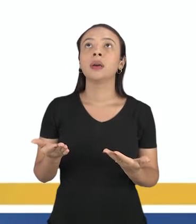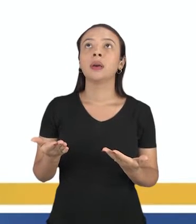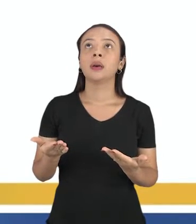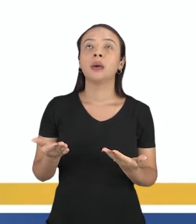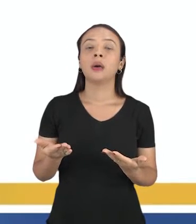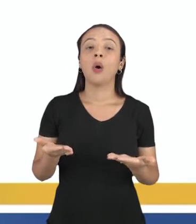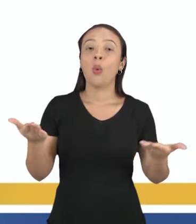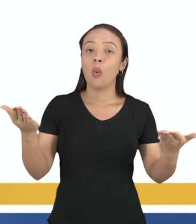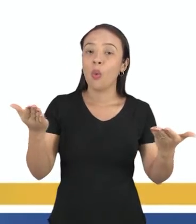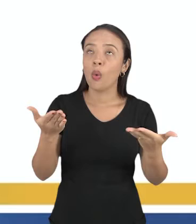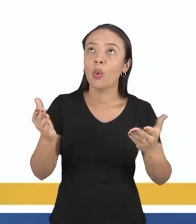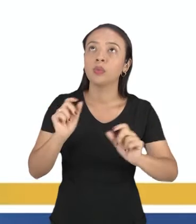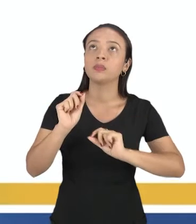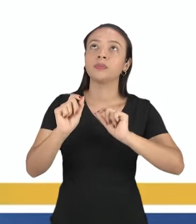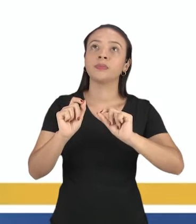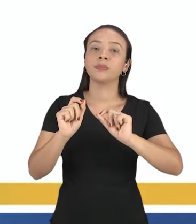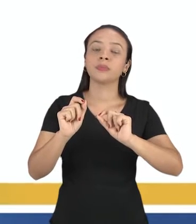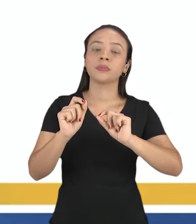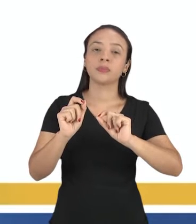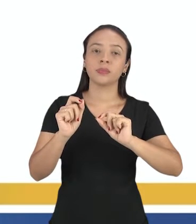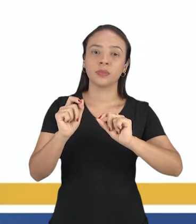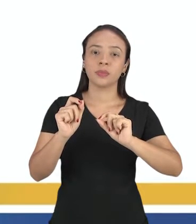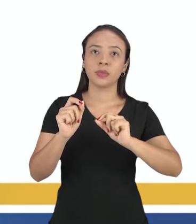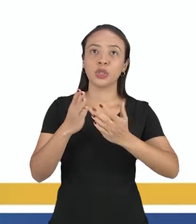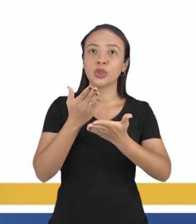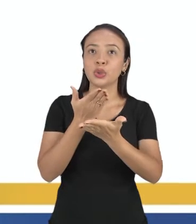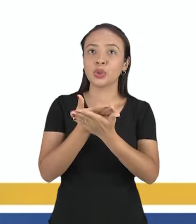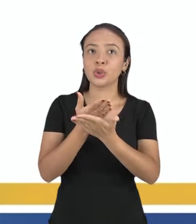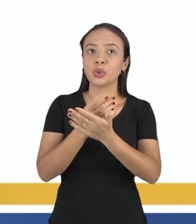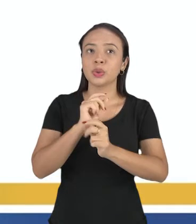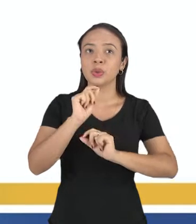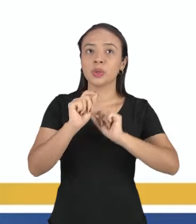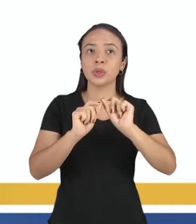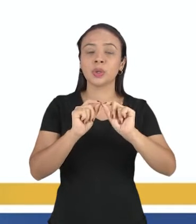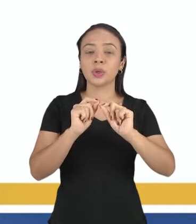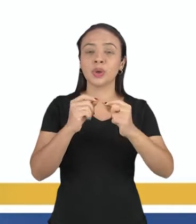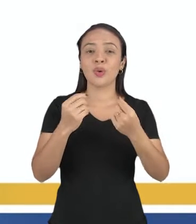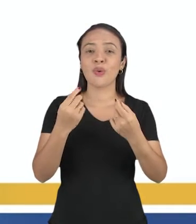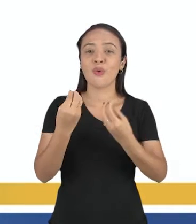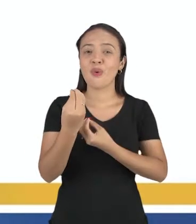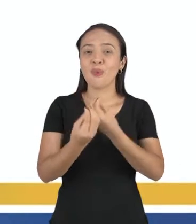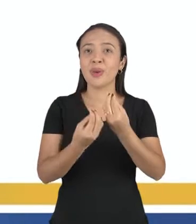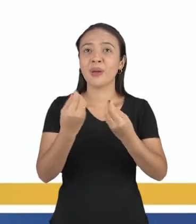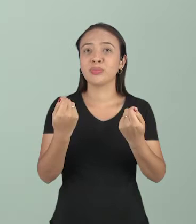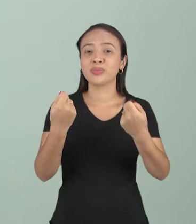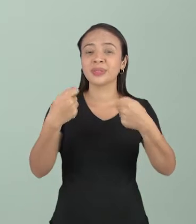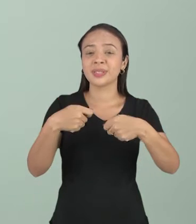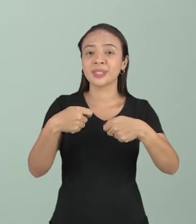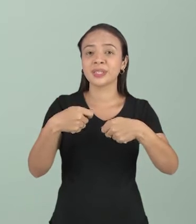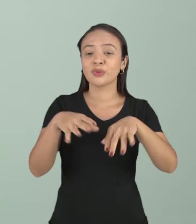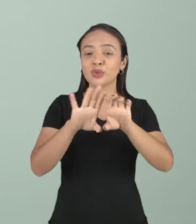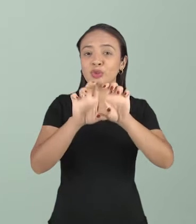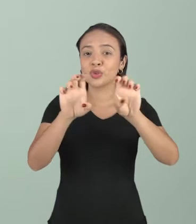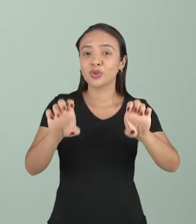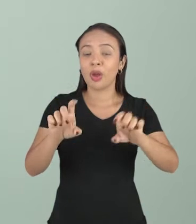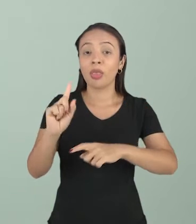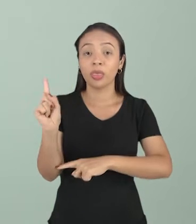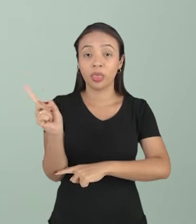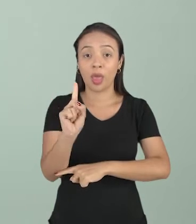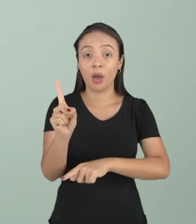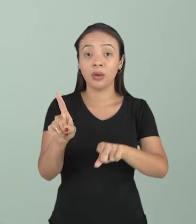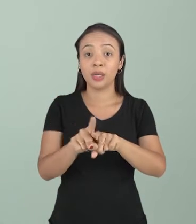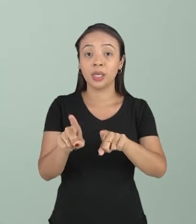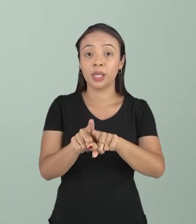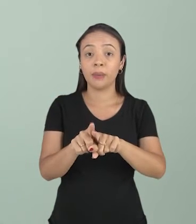Então, hoje nós vamos ver como ele fica na forma negativa e